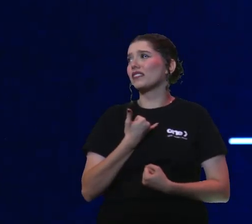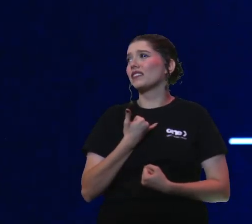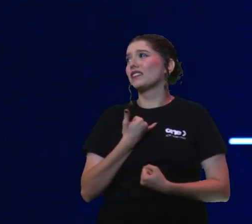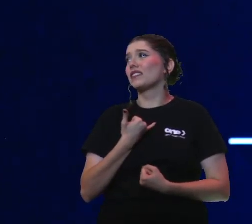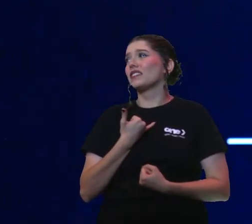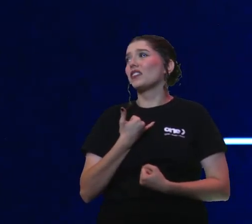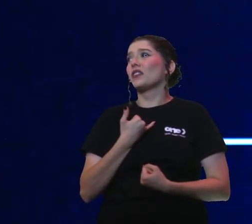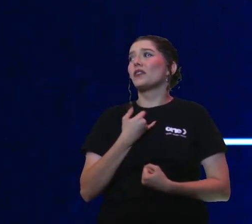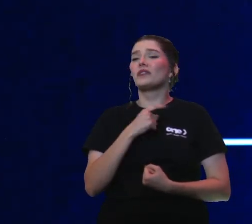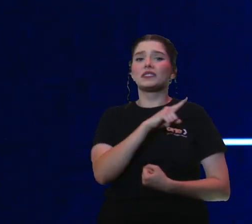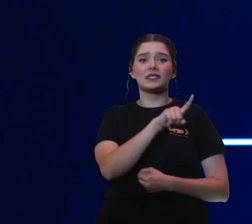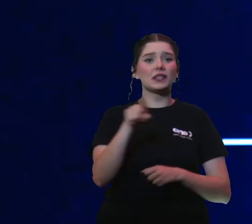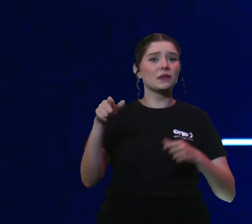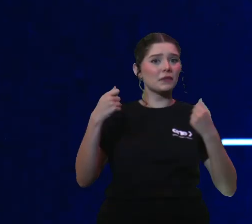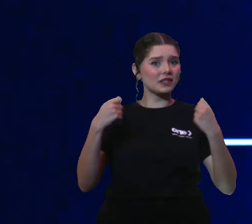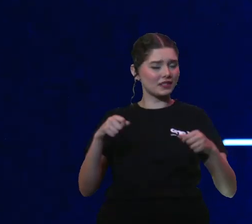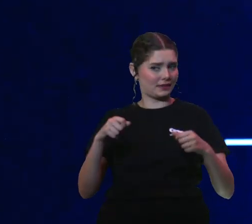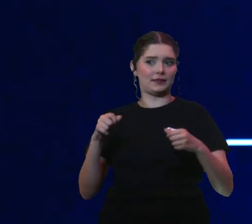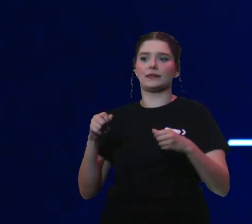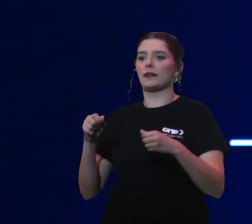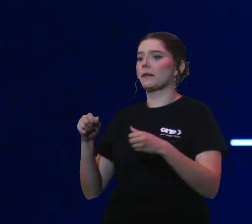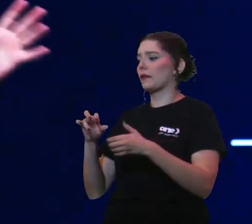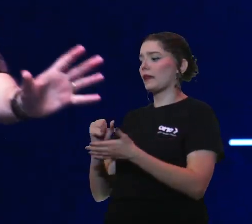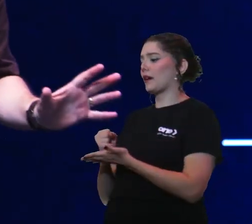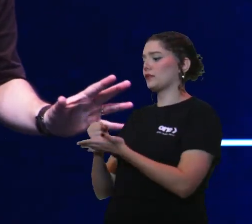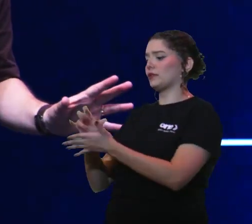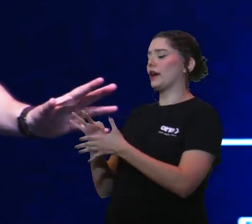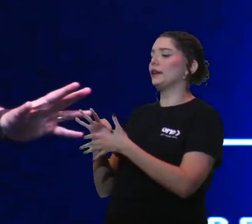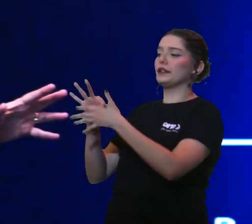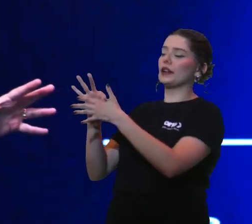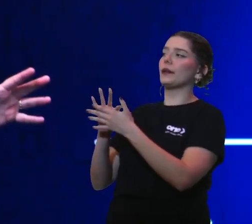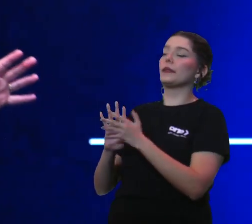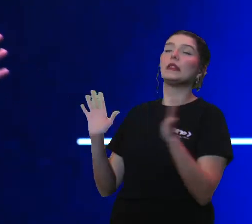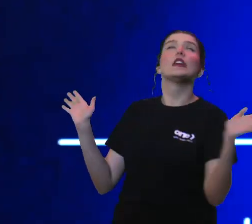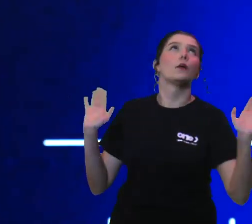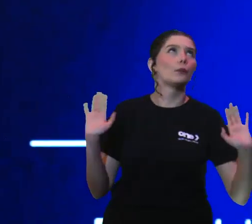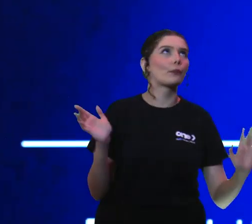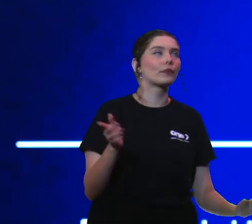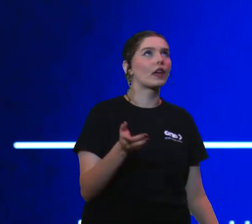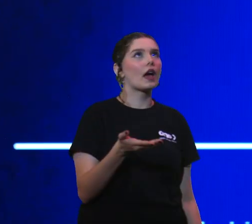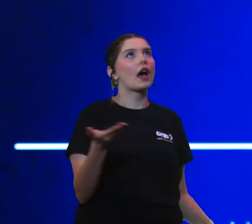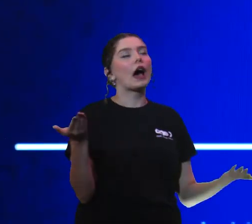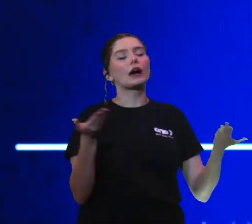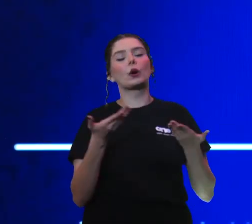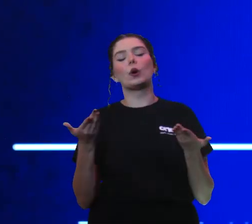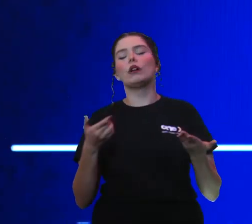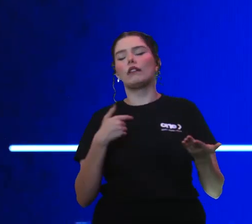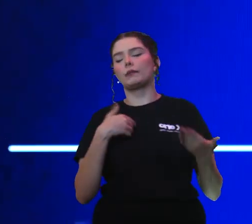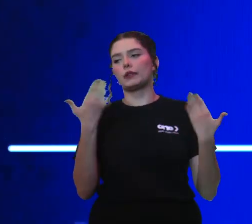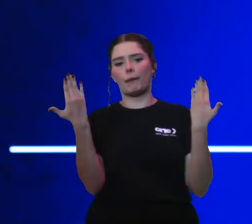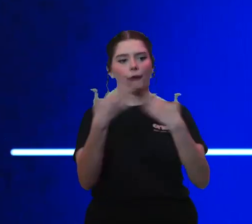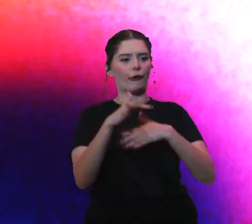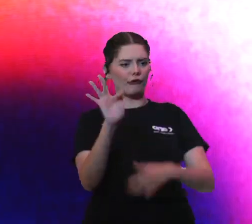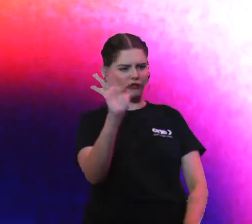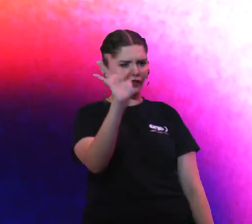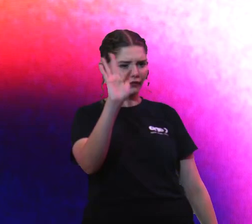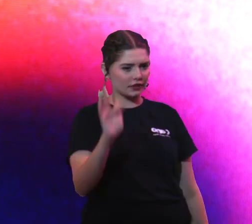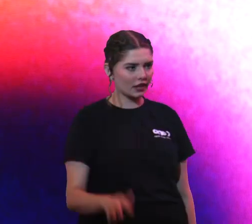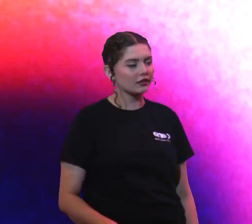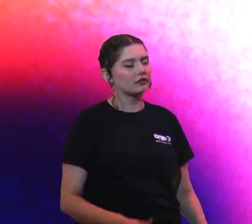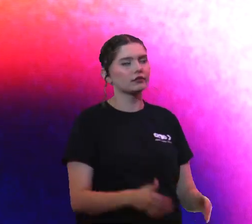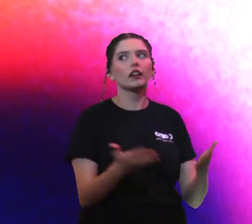na hora de você começar a ajudar mais, a liderar, cuidar de gente. Aí a pessoa fala assim, não, pastor, agora eu cheguei no tempo do vestibular, eu tenho que focar no vestibular.